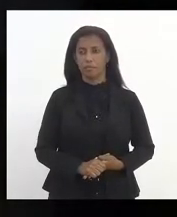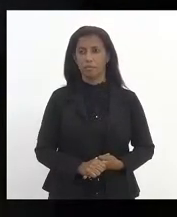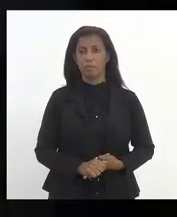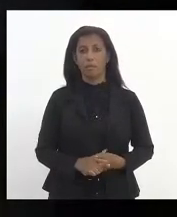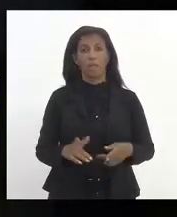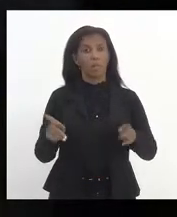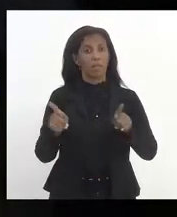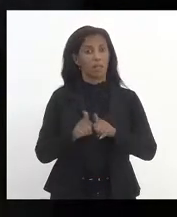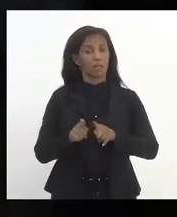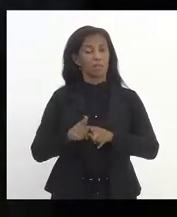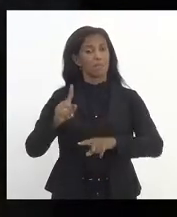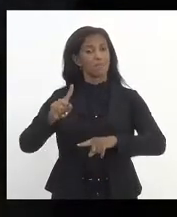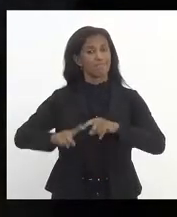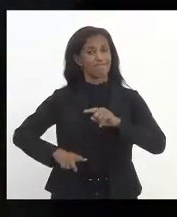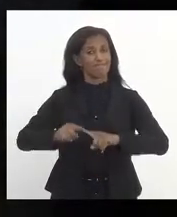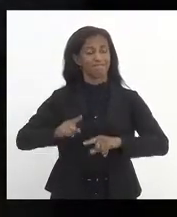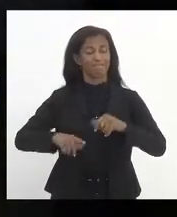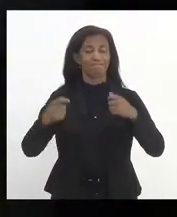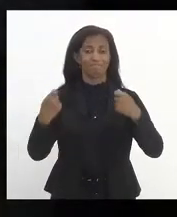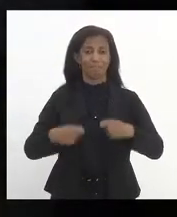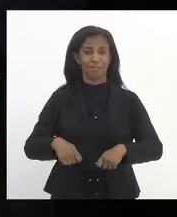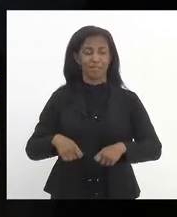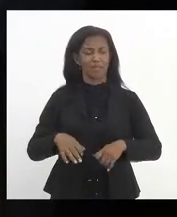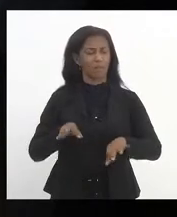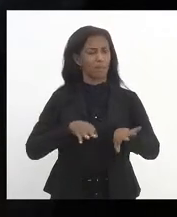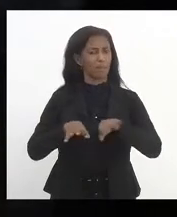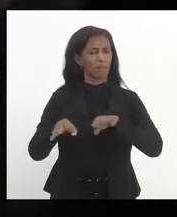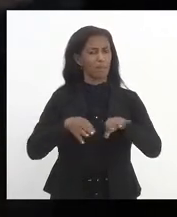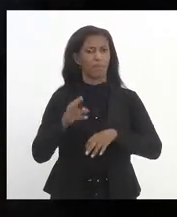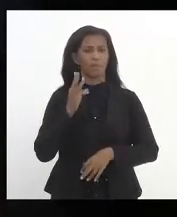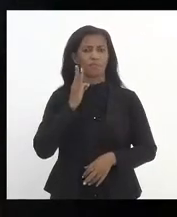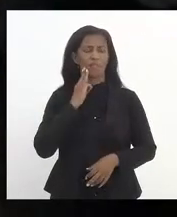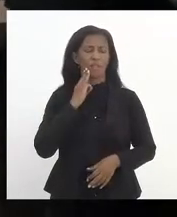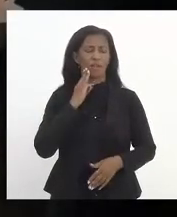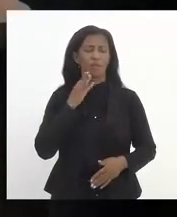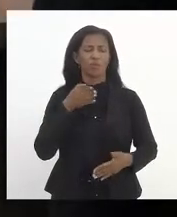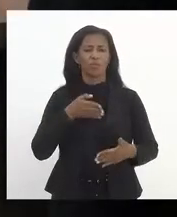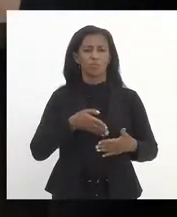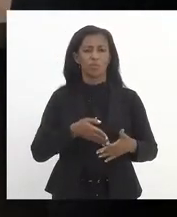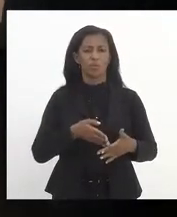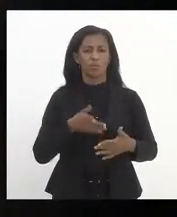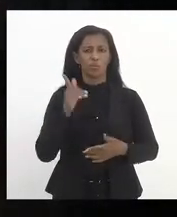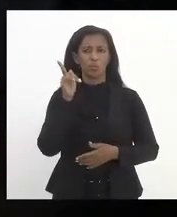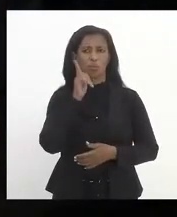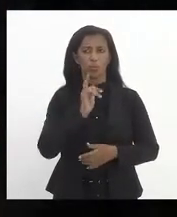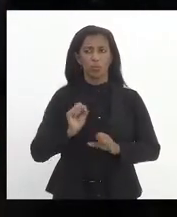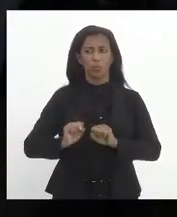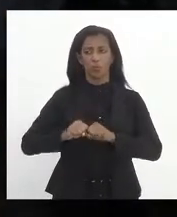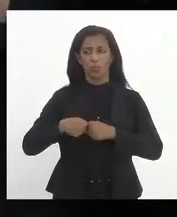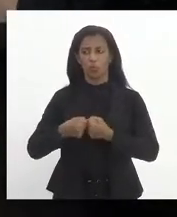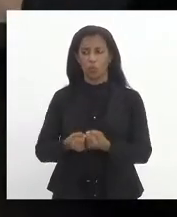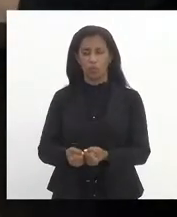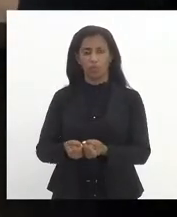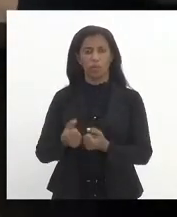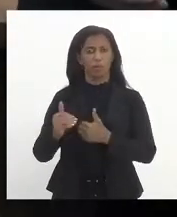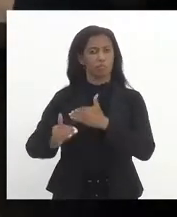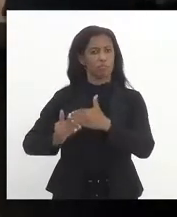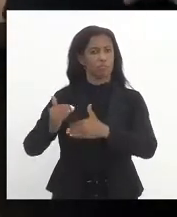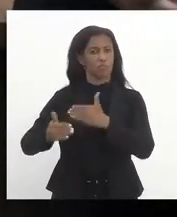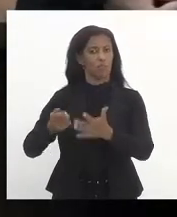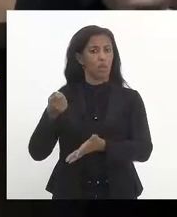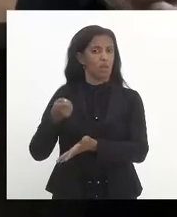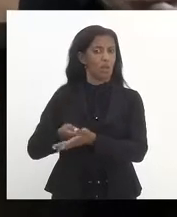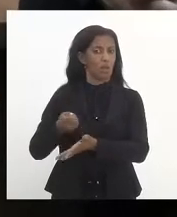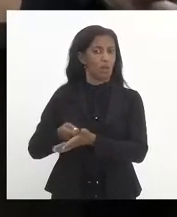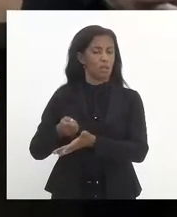suportes absolutamente insuficientes. O projeto do deputado Valdeque vai no sentido de buscar fortalecer esse processo, garantir,